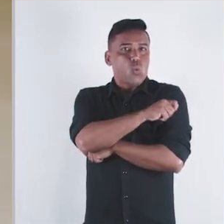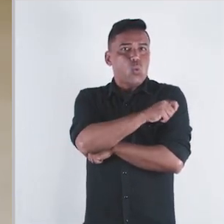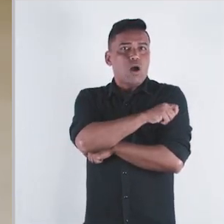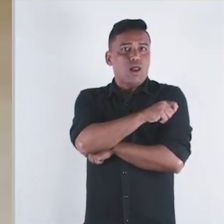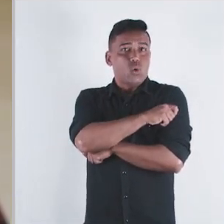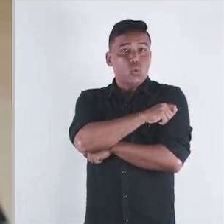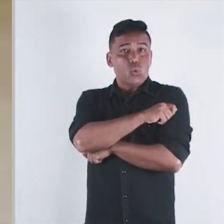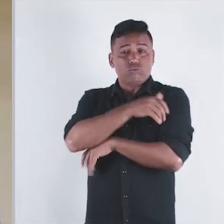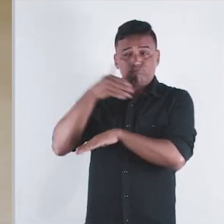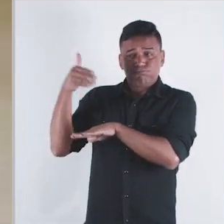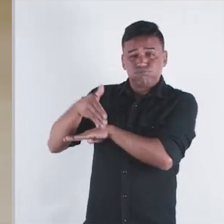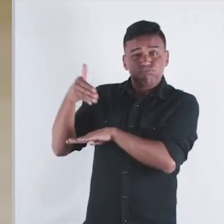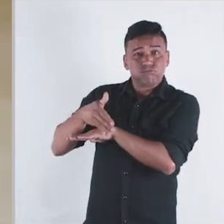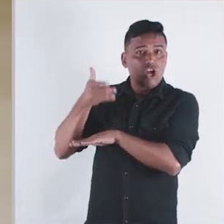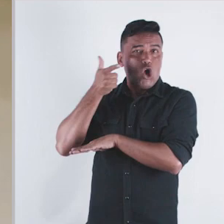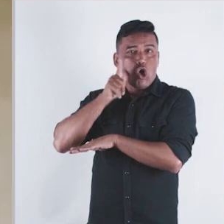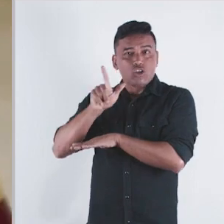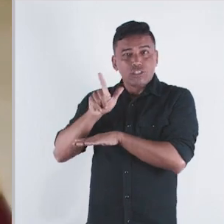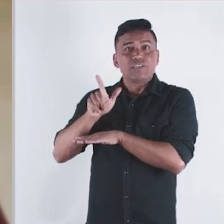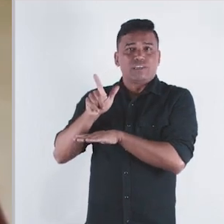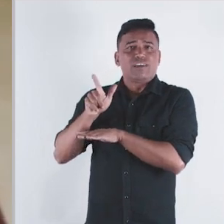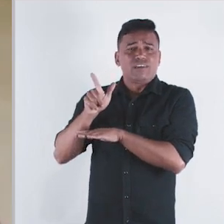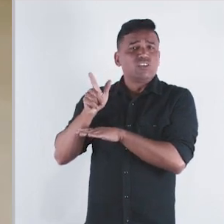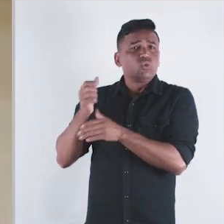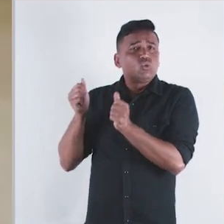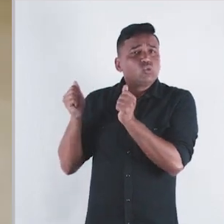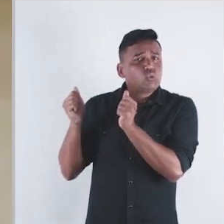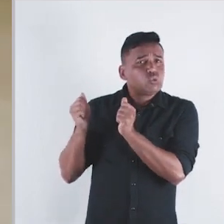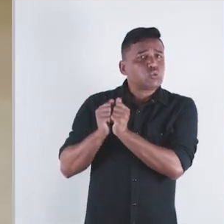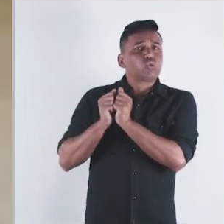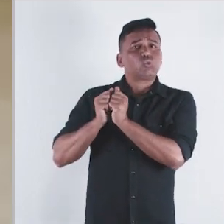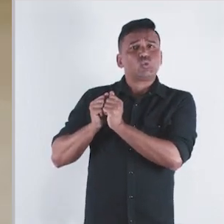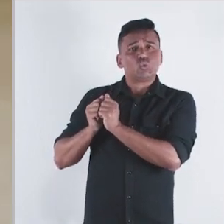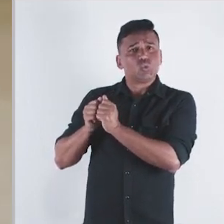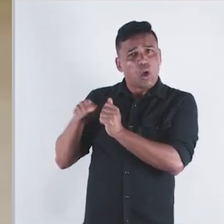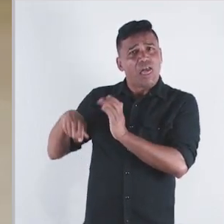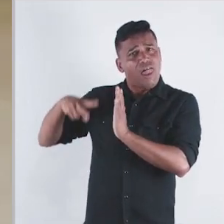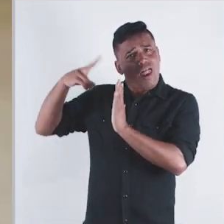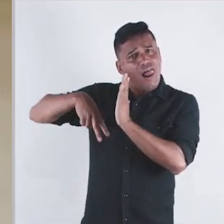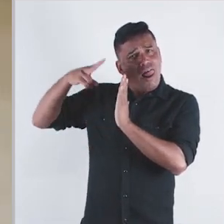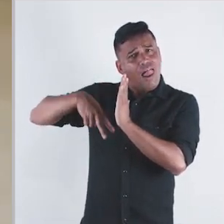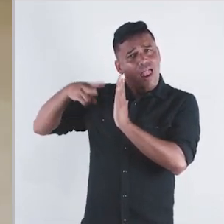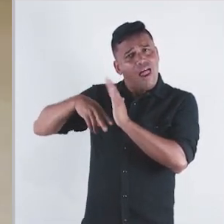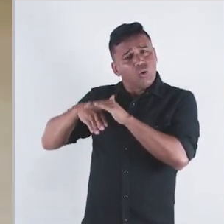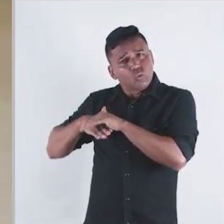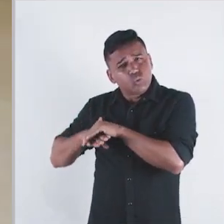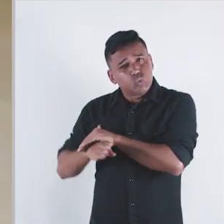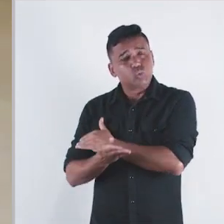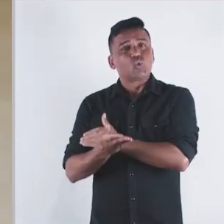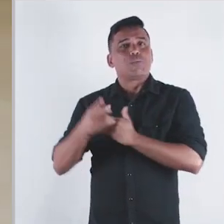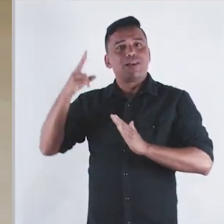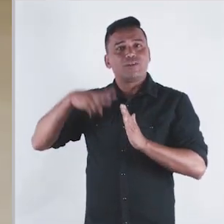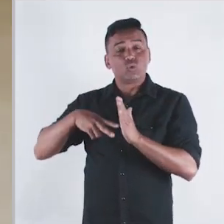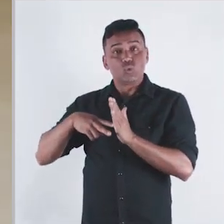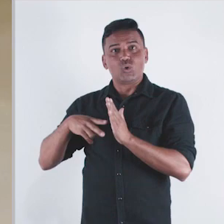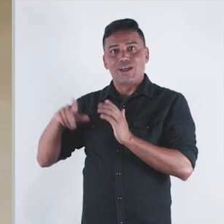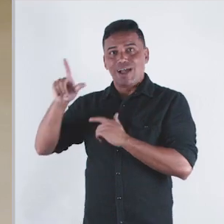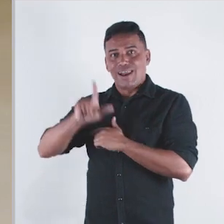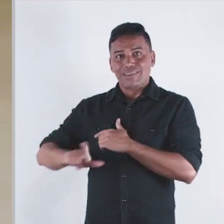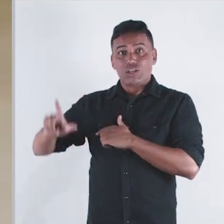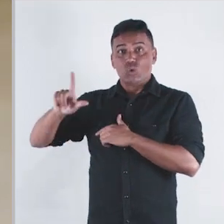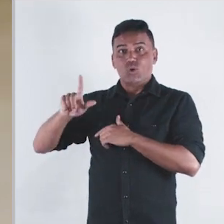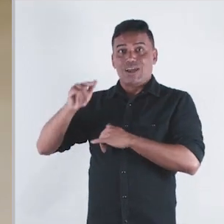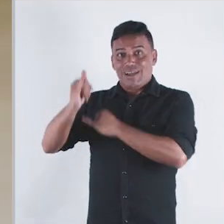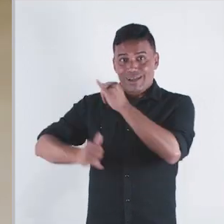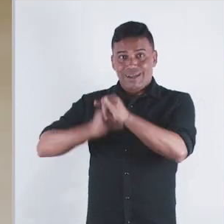aos estudantes, construir um leitor apto para lidar com o digital e com o literário